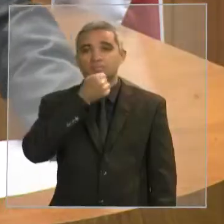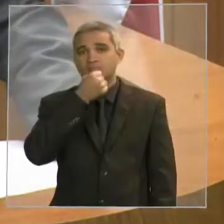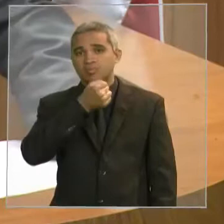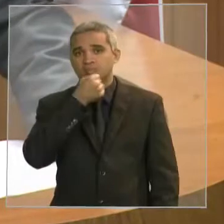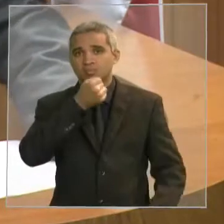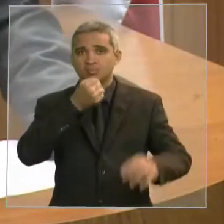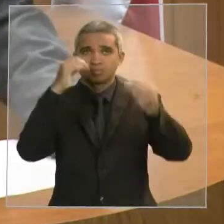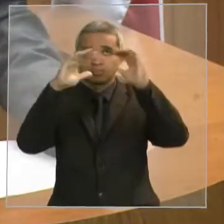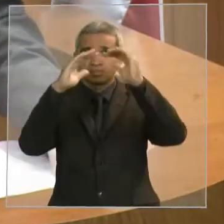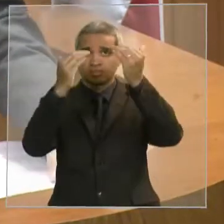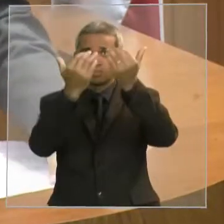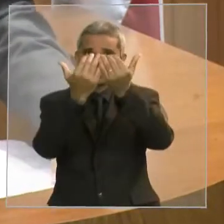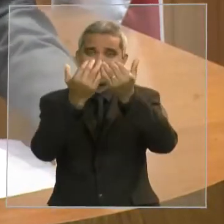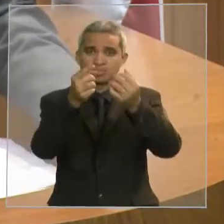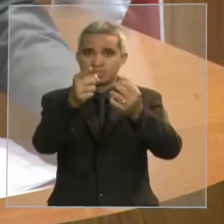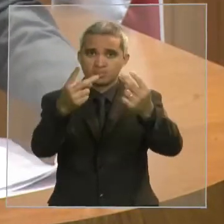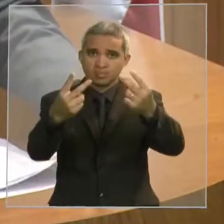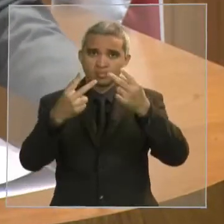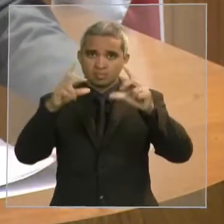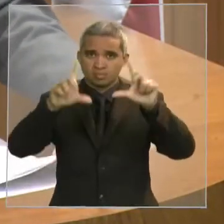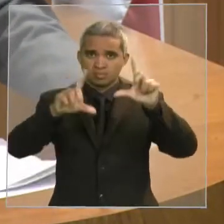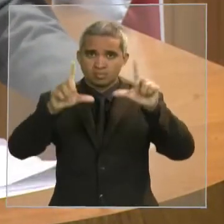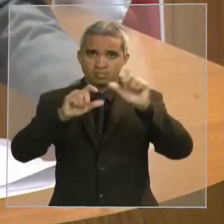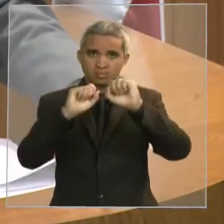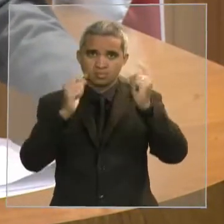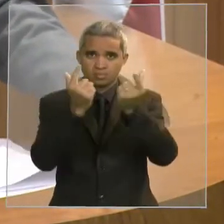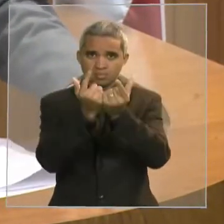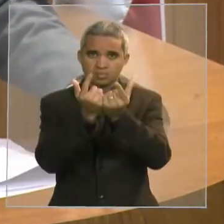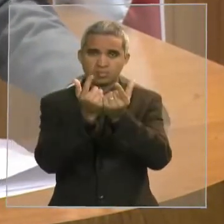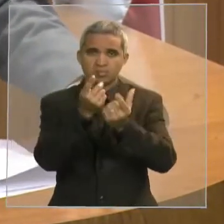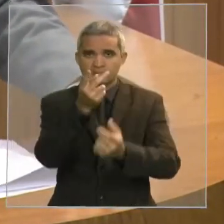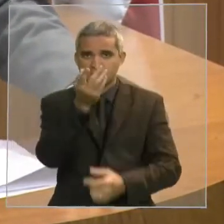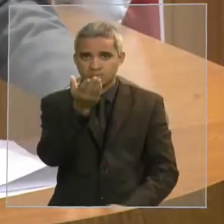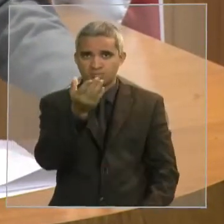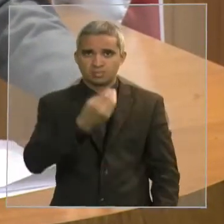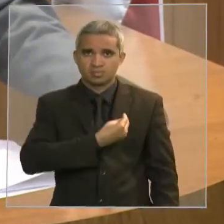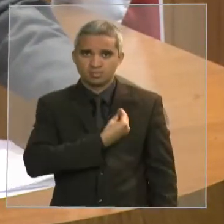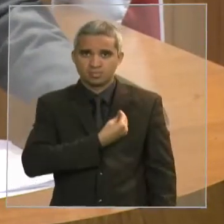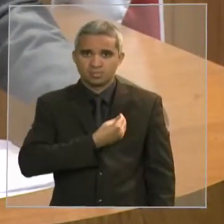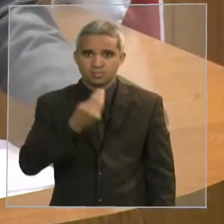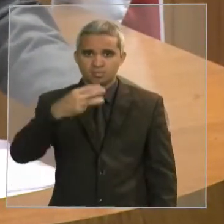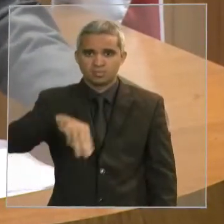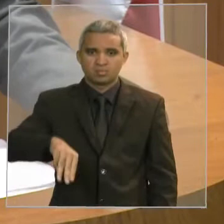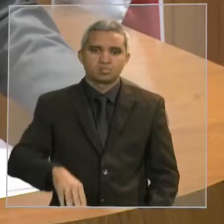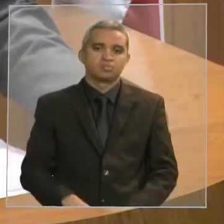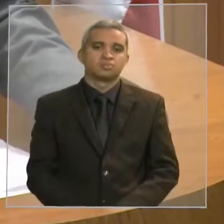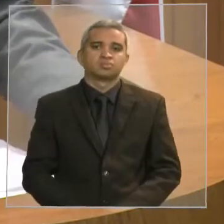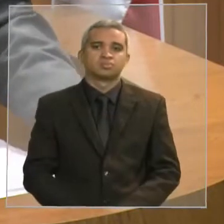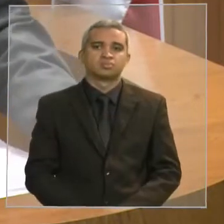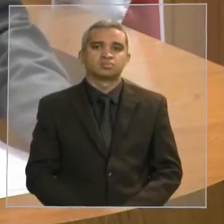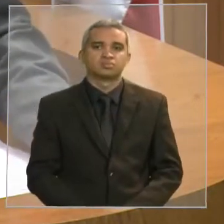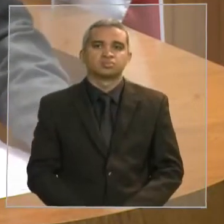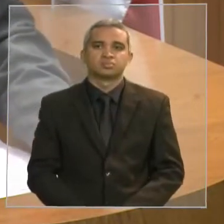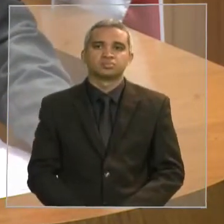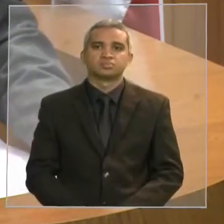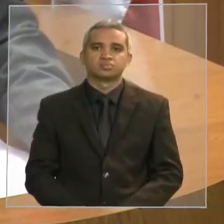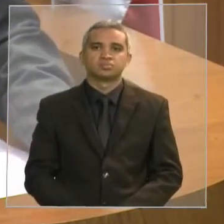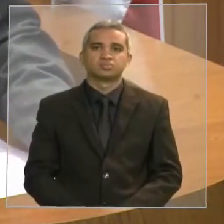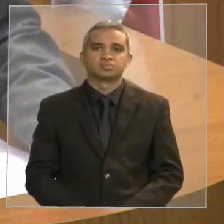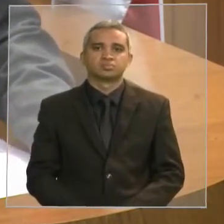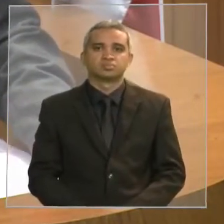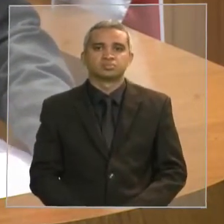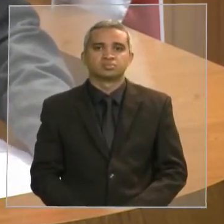telespectadores da TV Assembleia, povo do Maranhão. Senhor presidente, venho a essa tribuna hoje